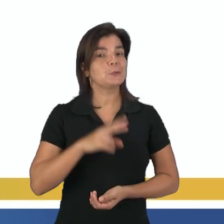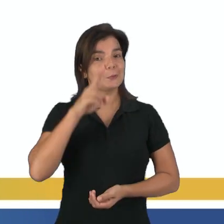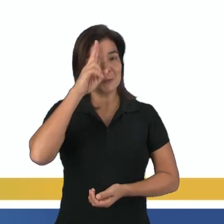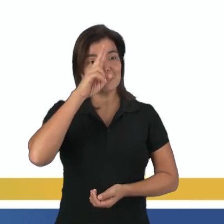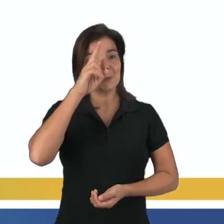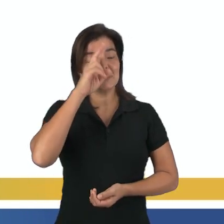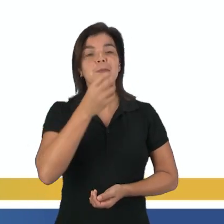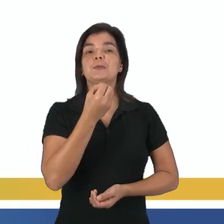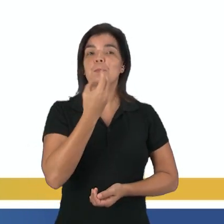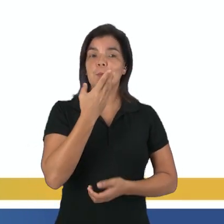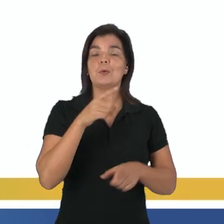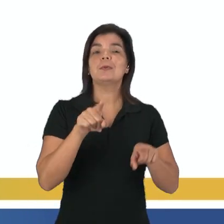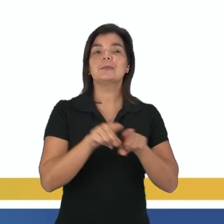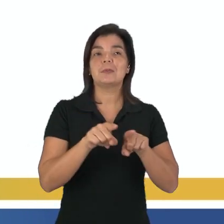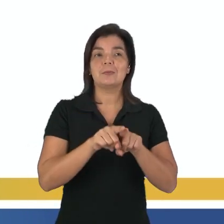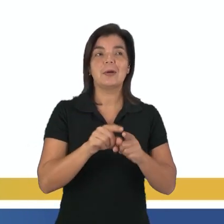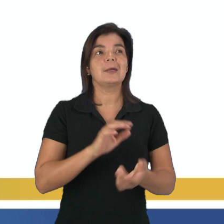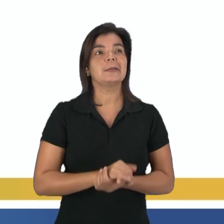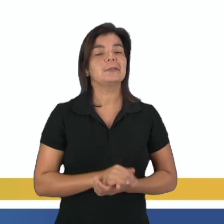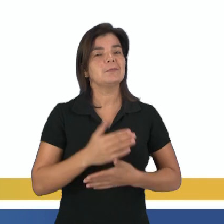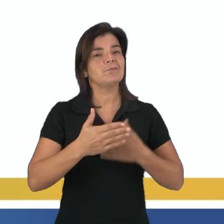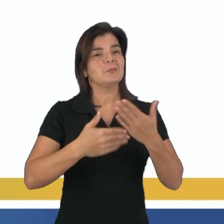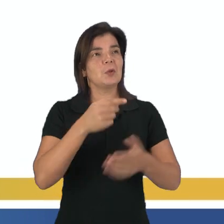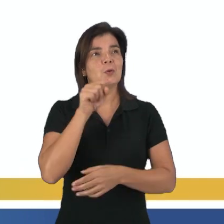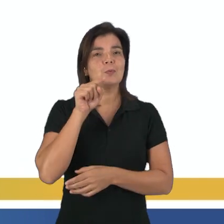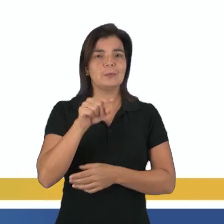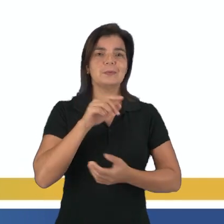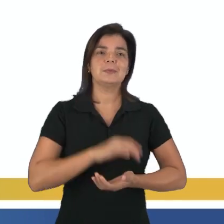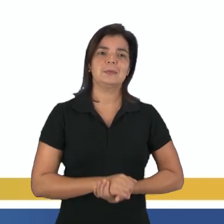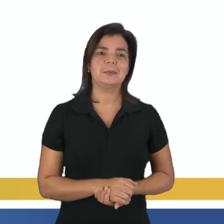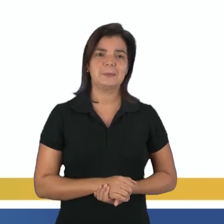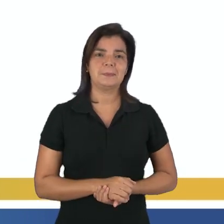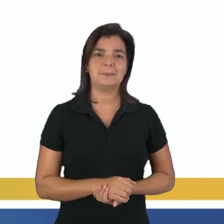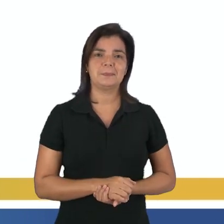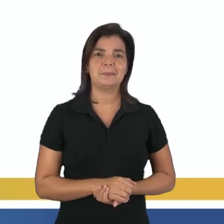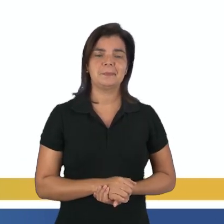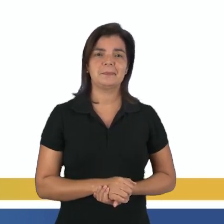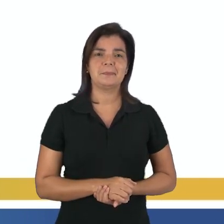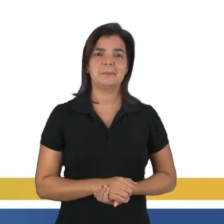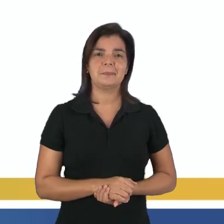interessantes e que vão encativar você.